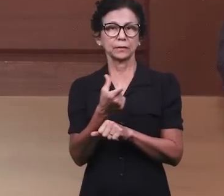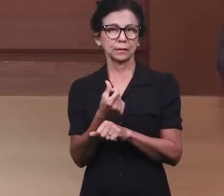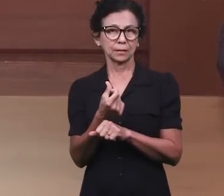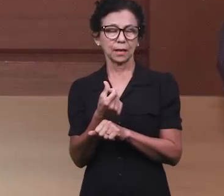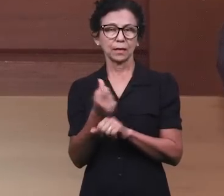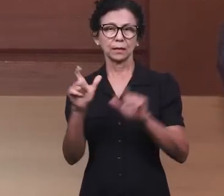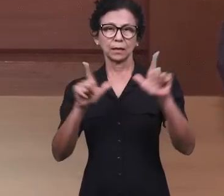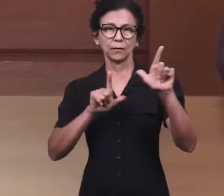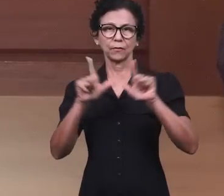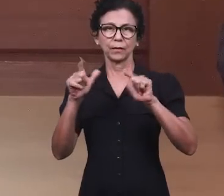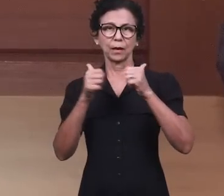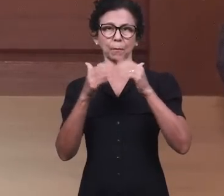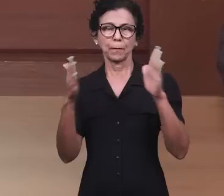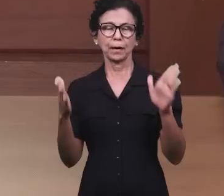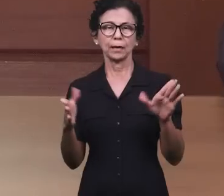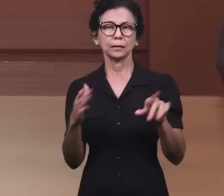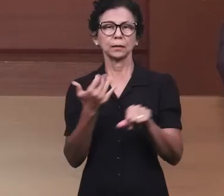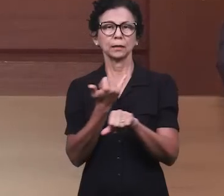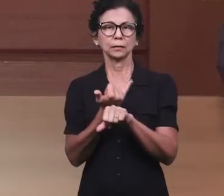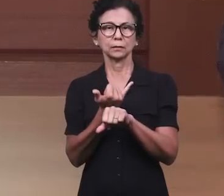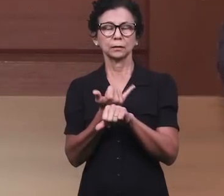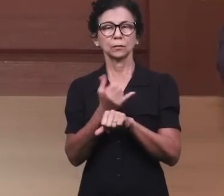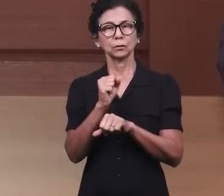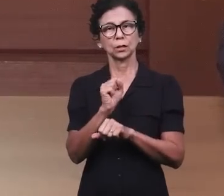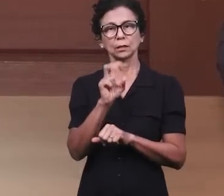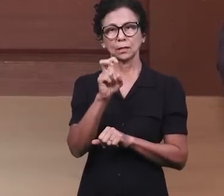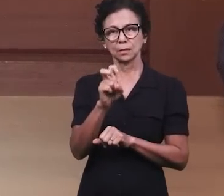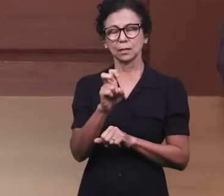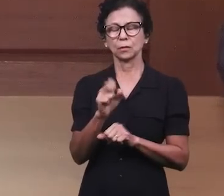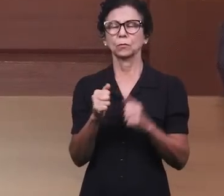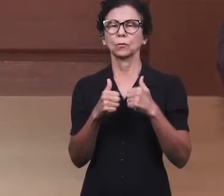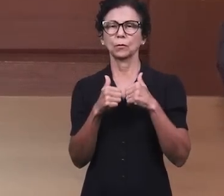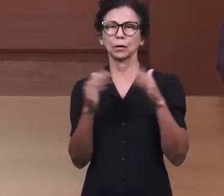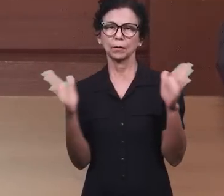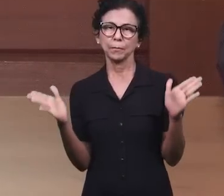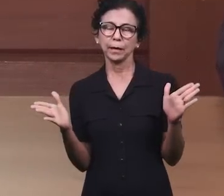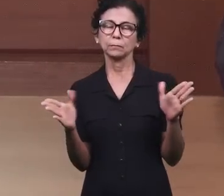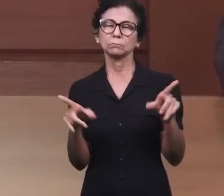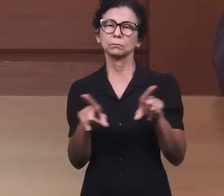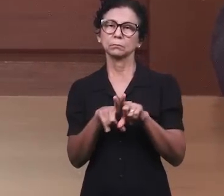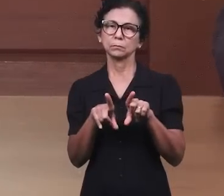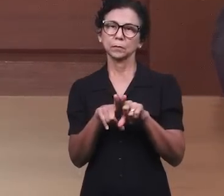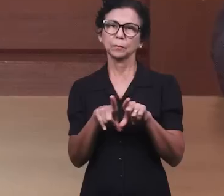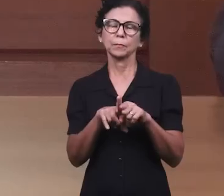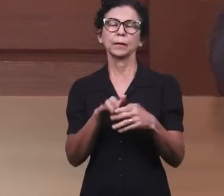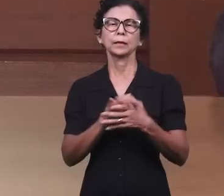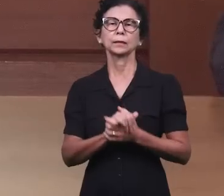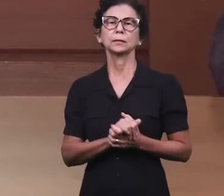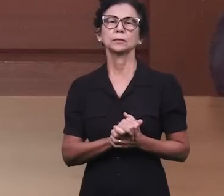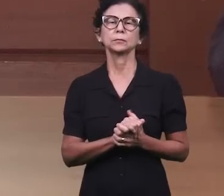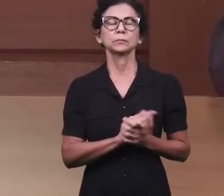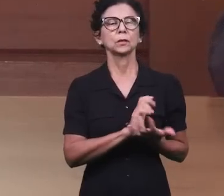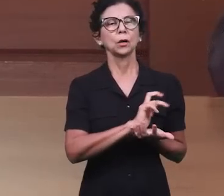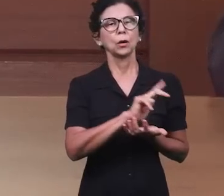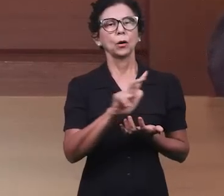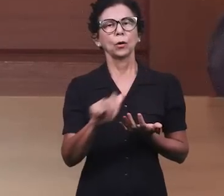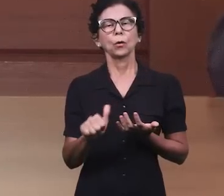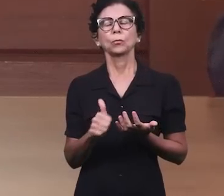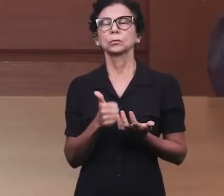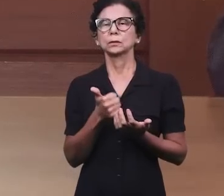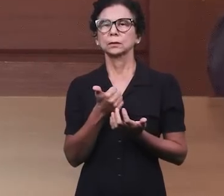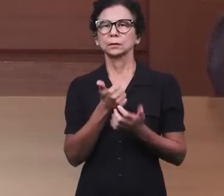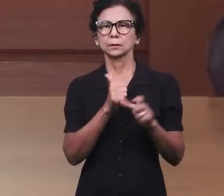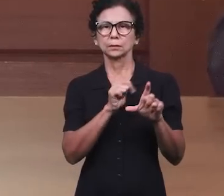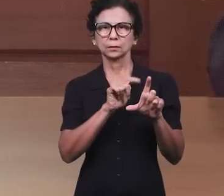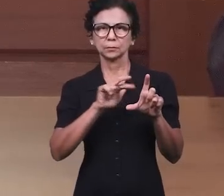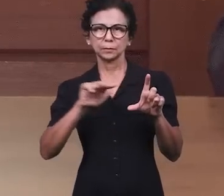de TV, também o canal 85 da Sky Livre, além das nossas mídias sociais, onde esse programa também tem